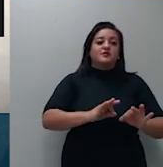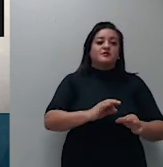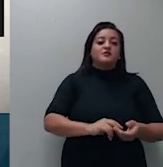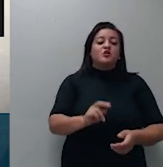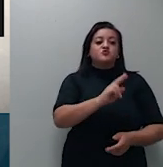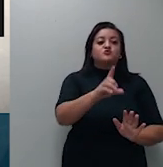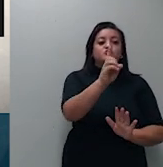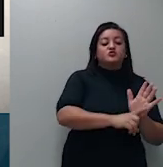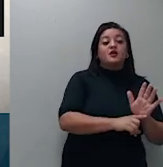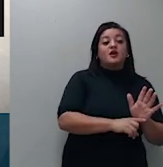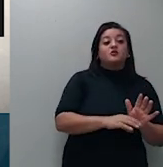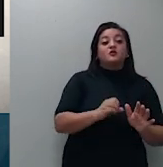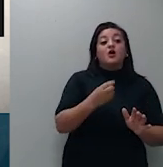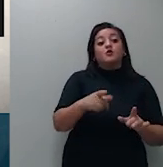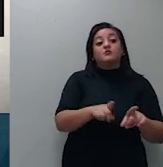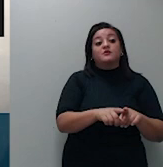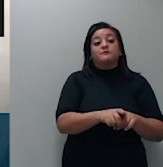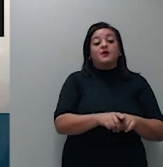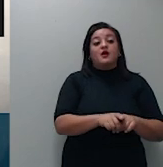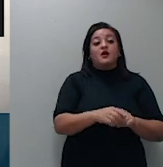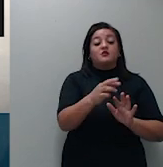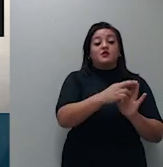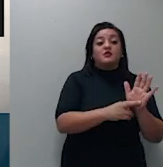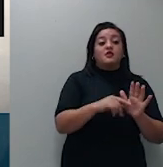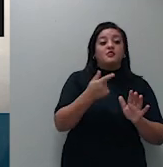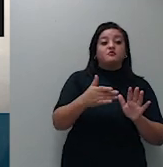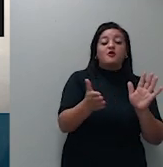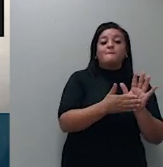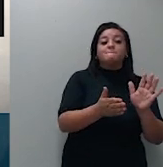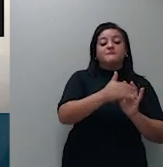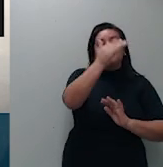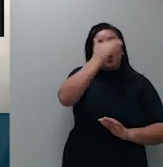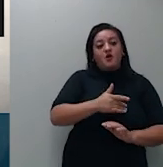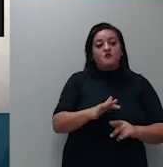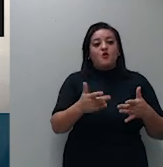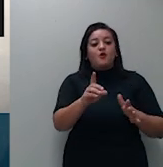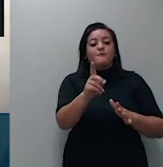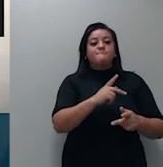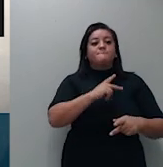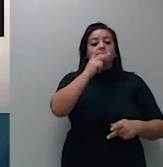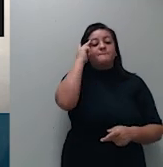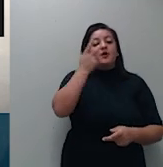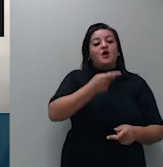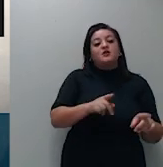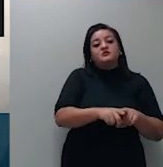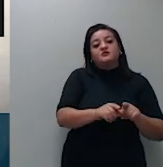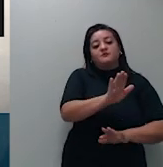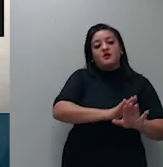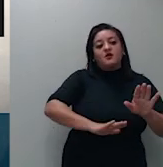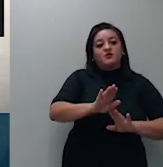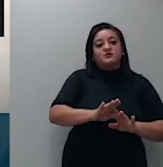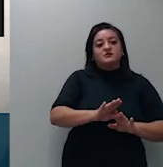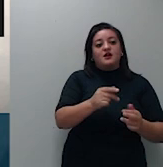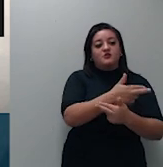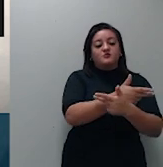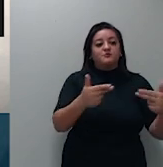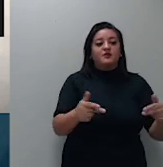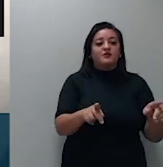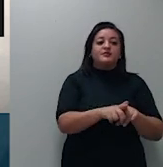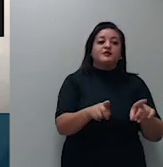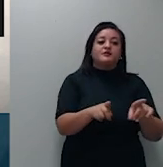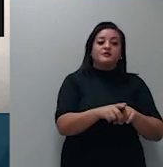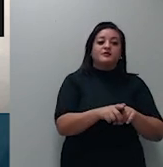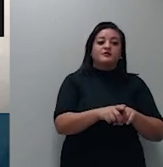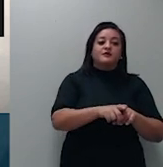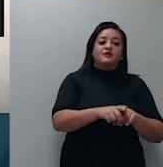configuração de uso capião pretendida outro imperioso não veio comprovado qual seja a posse Mansa e pacífica sobre os imóveis